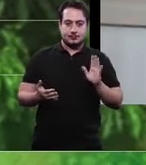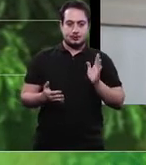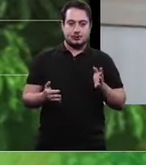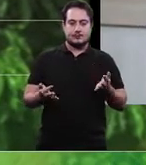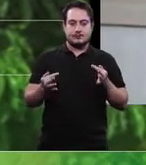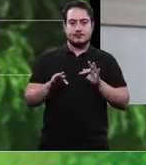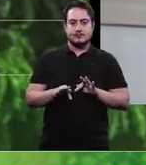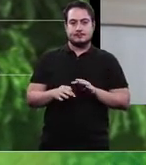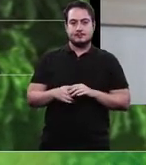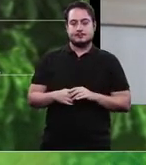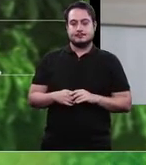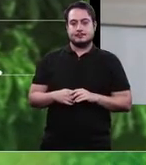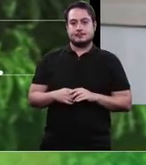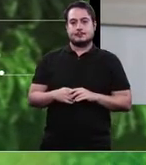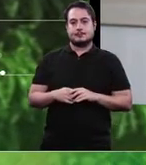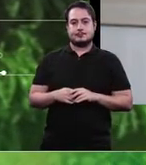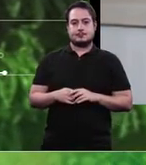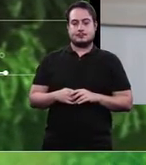finalizando, né?